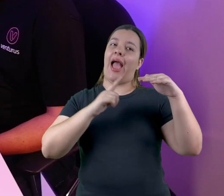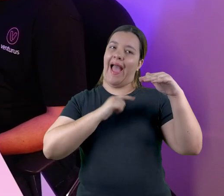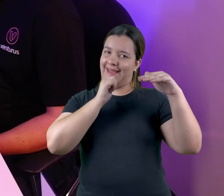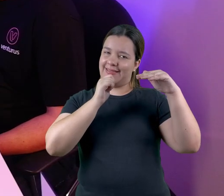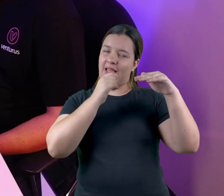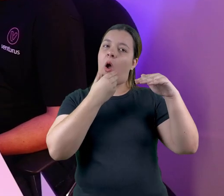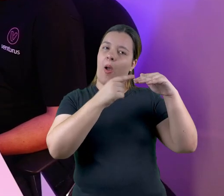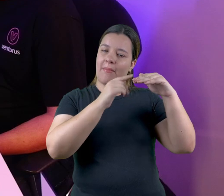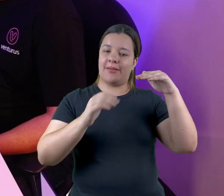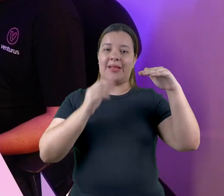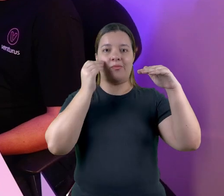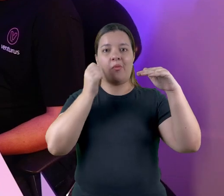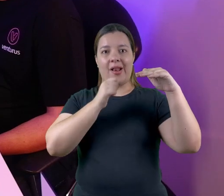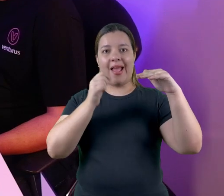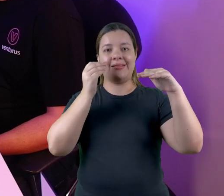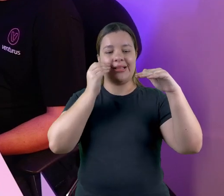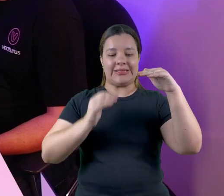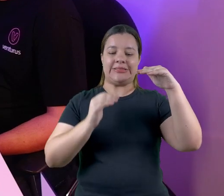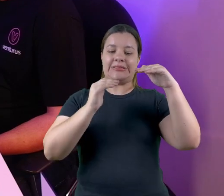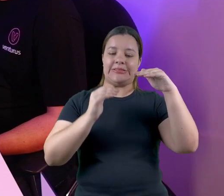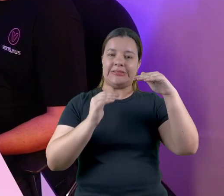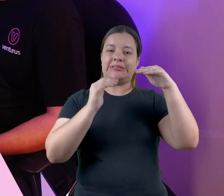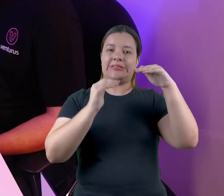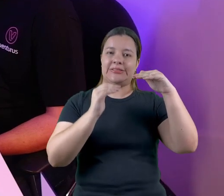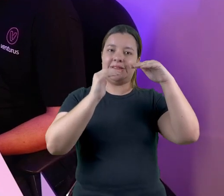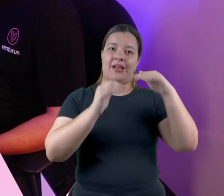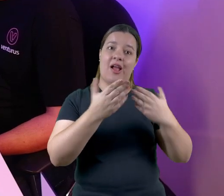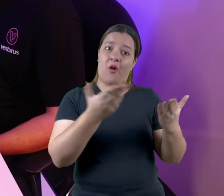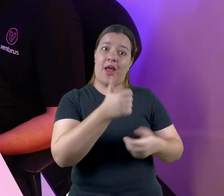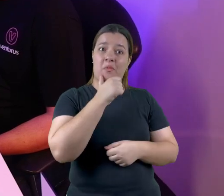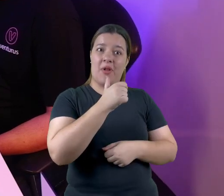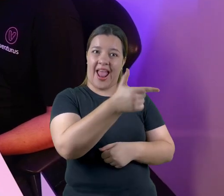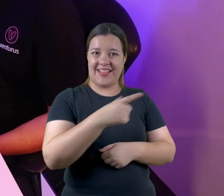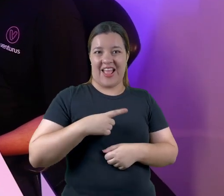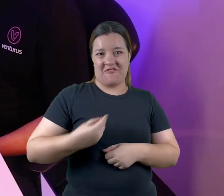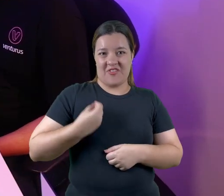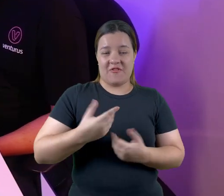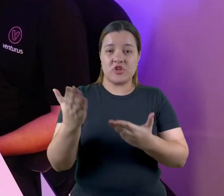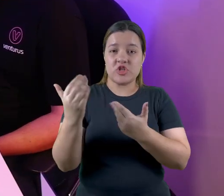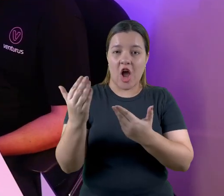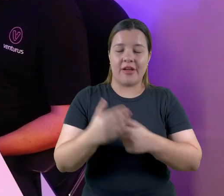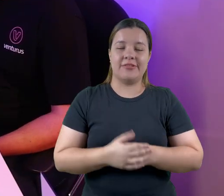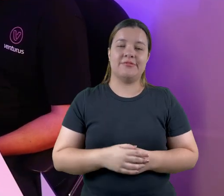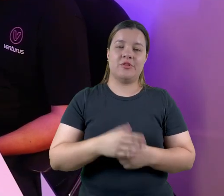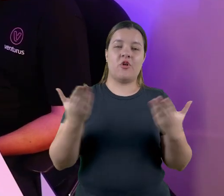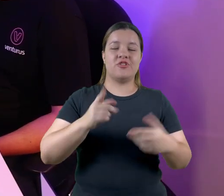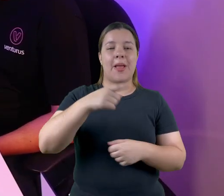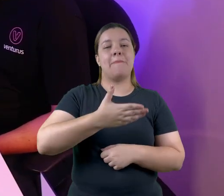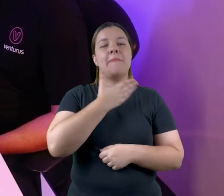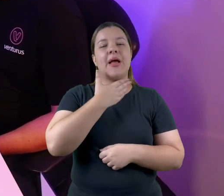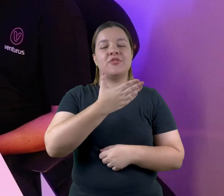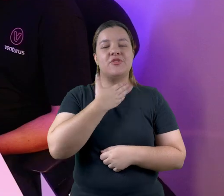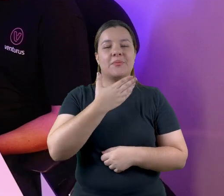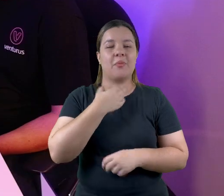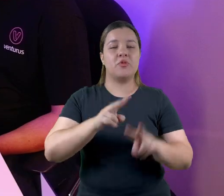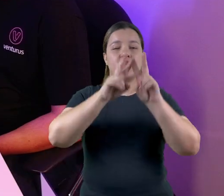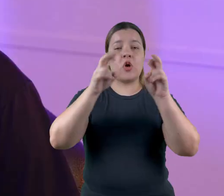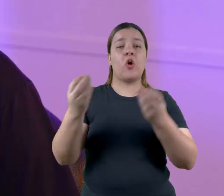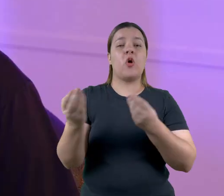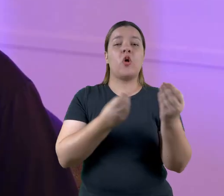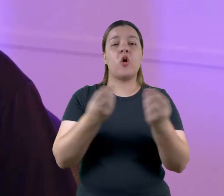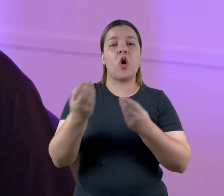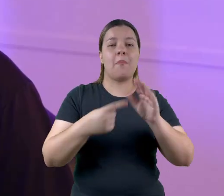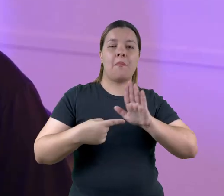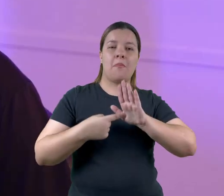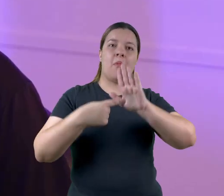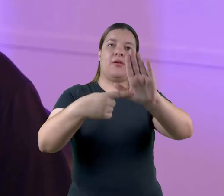a gente vem crescendo cada vez mais né o número de mulheres a Line tá aqui PR é para provar Então a gente vai bater um papo hoje sobre